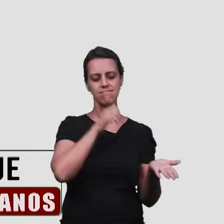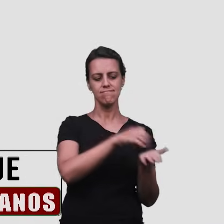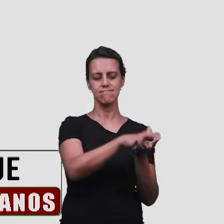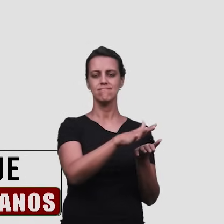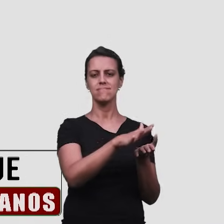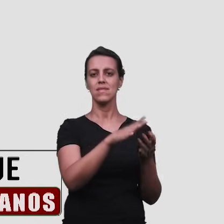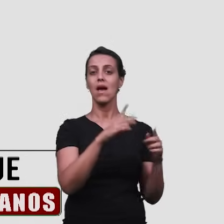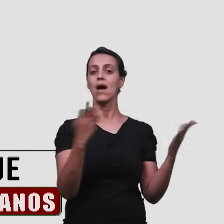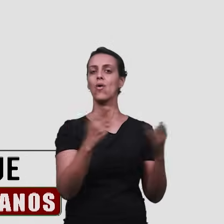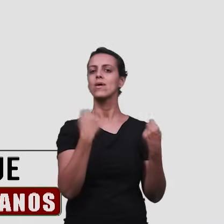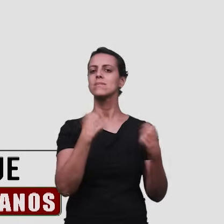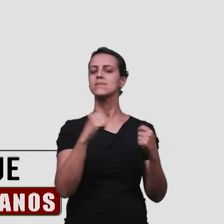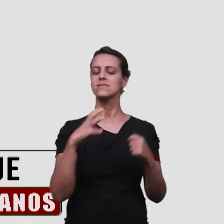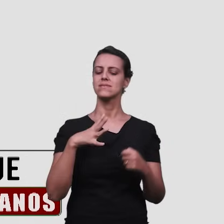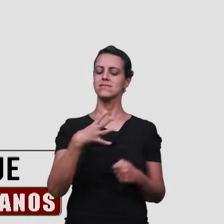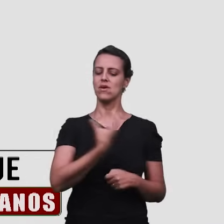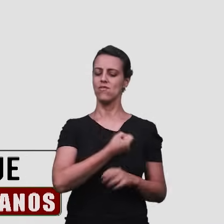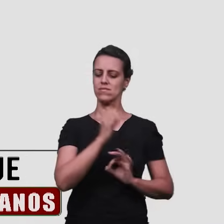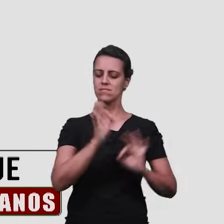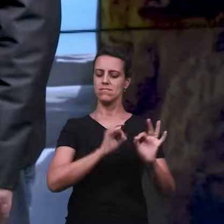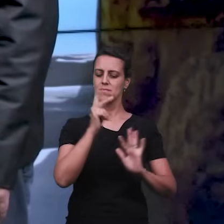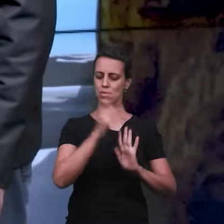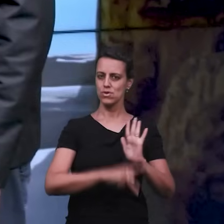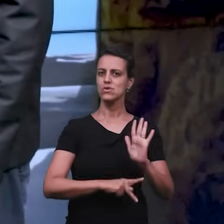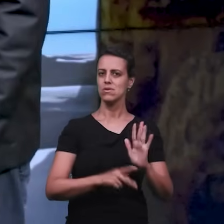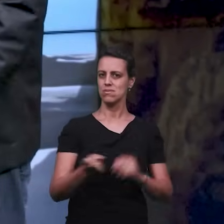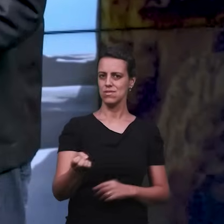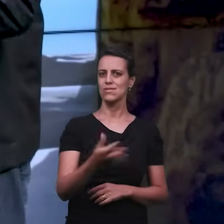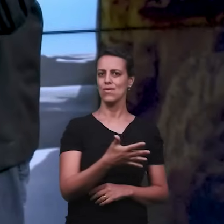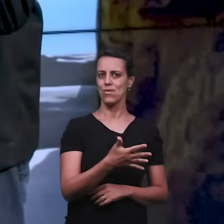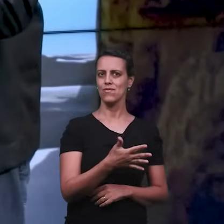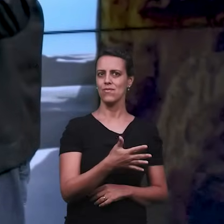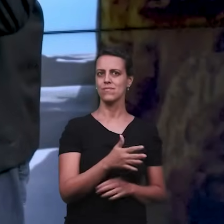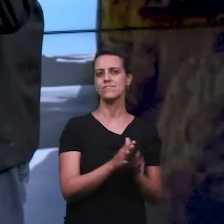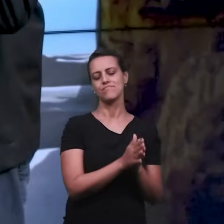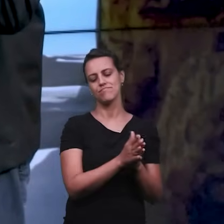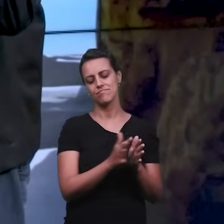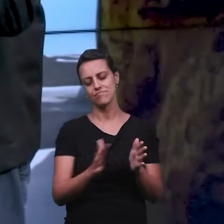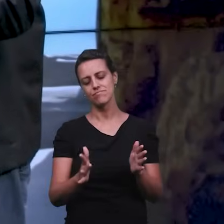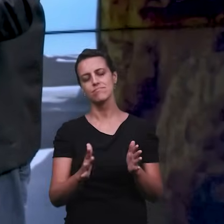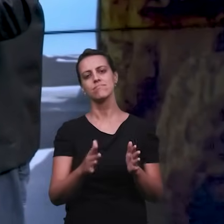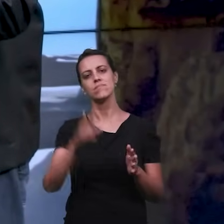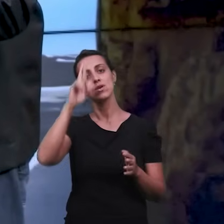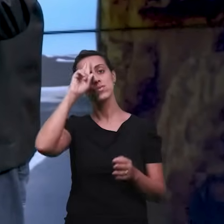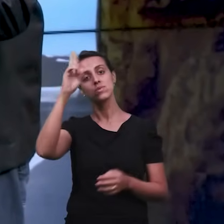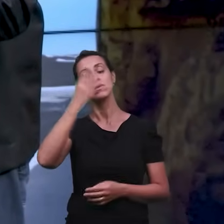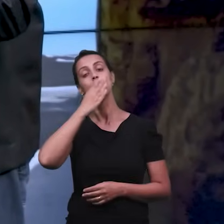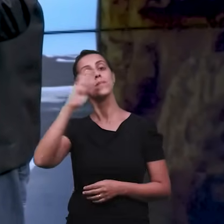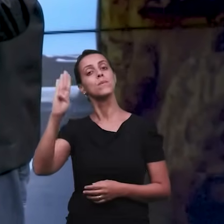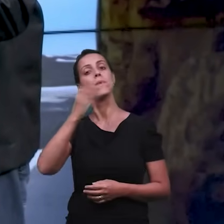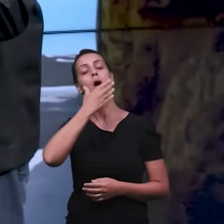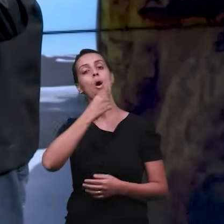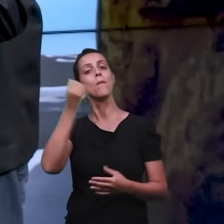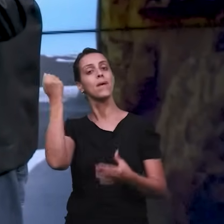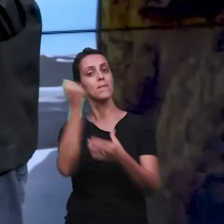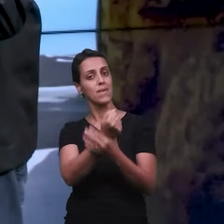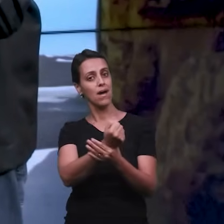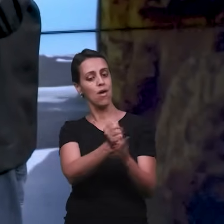salvação. No Antigo Testamento, através da promessa a Abraão e a